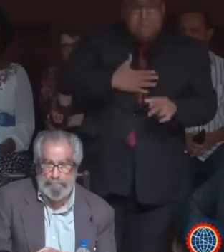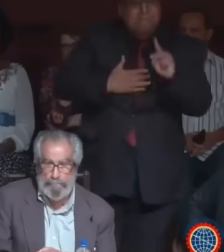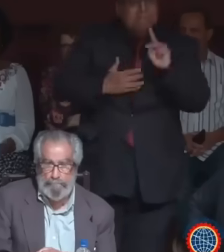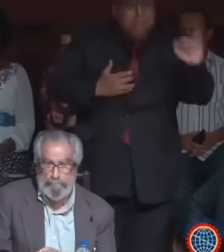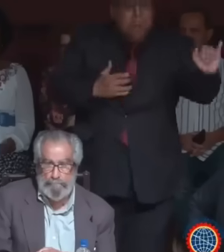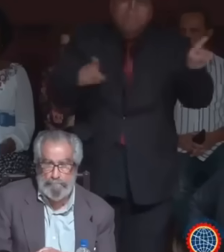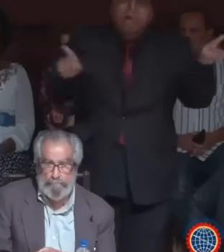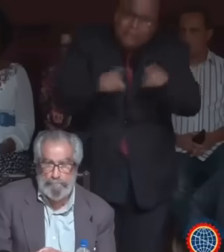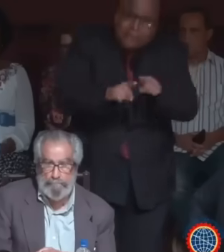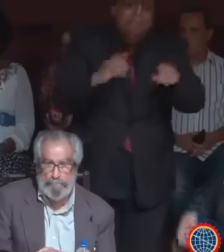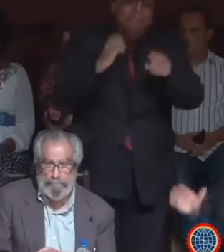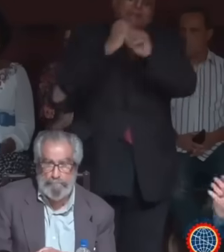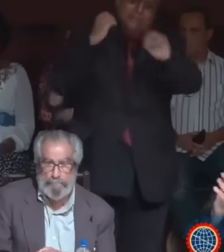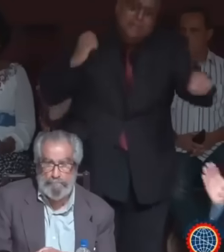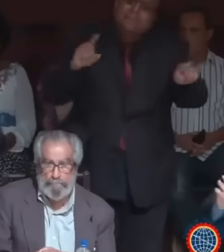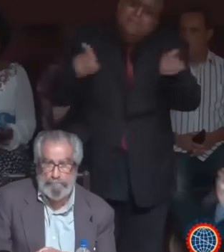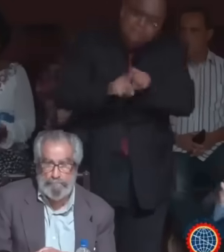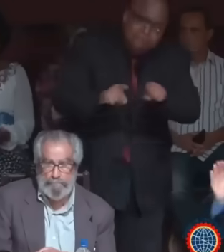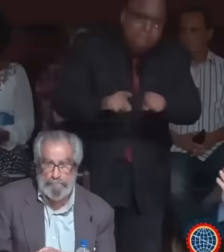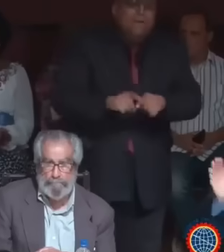se tornou engenheiro.